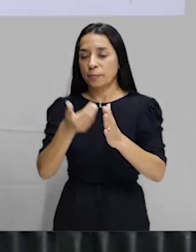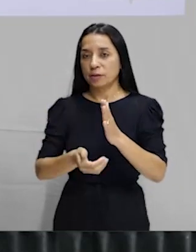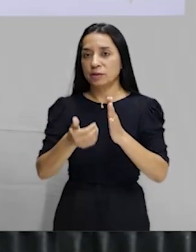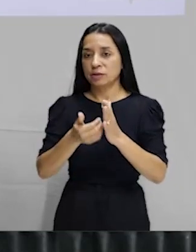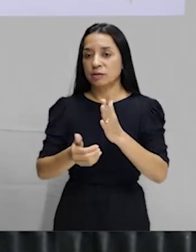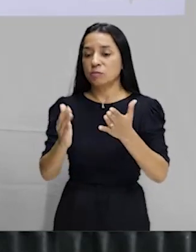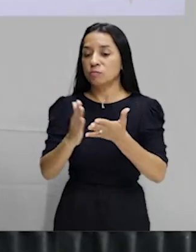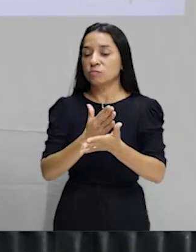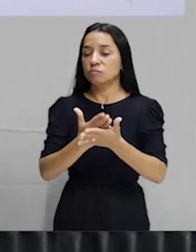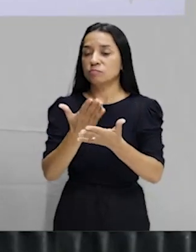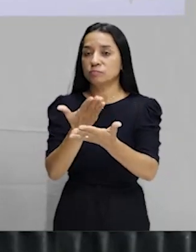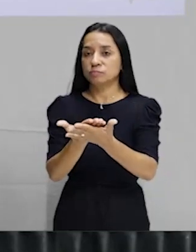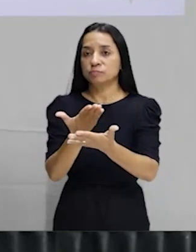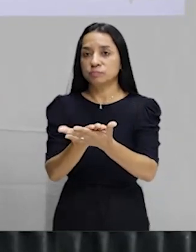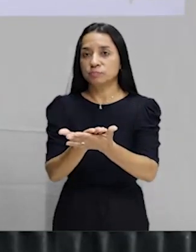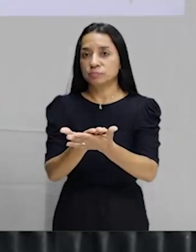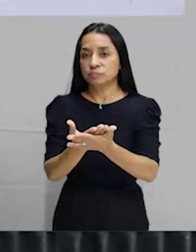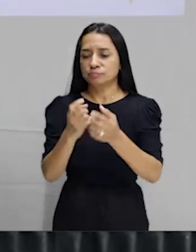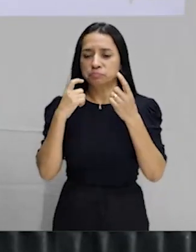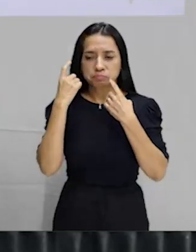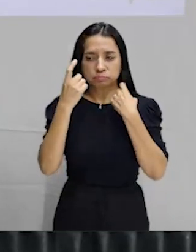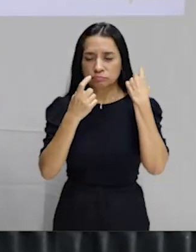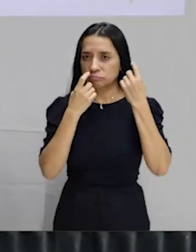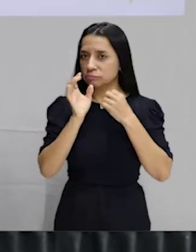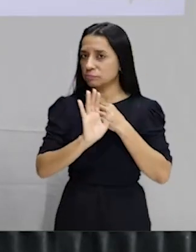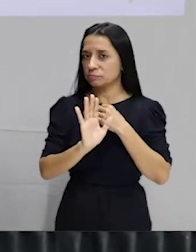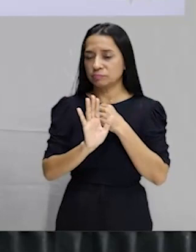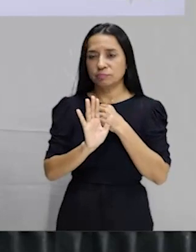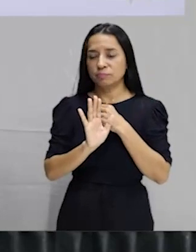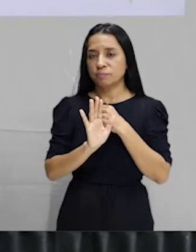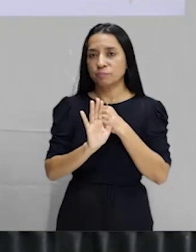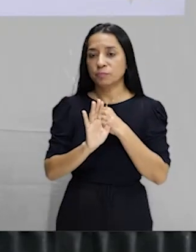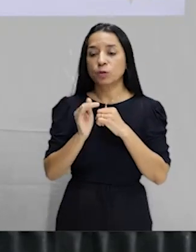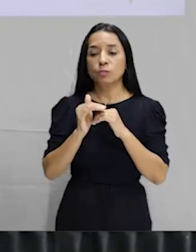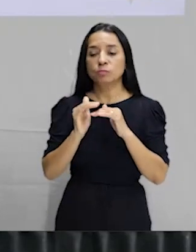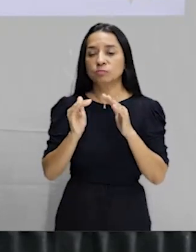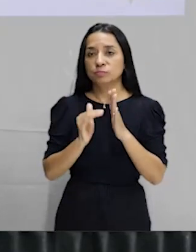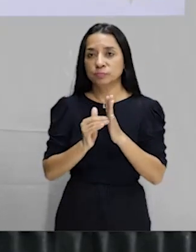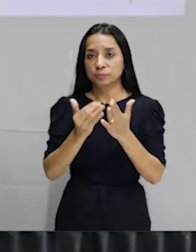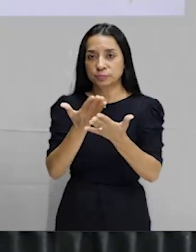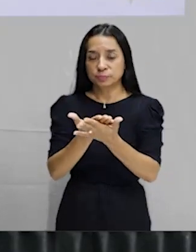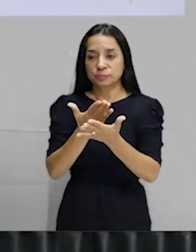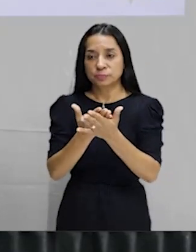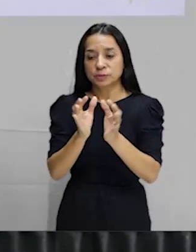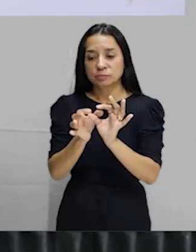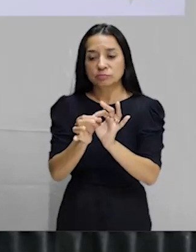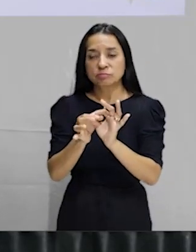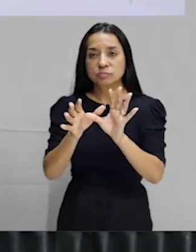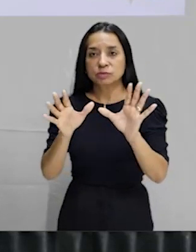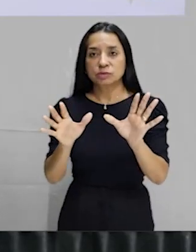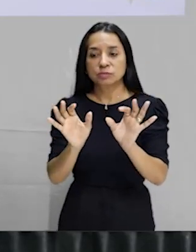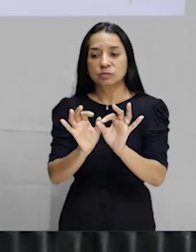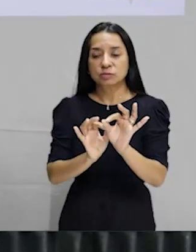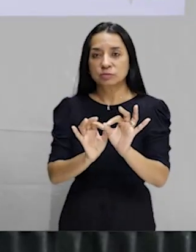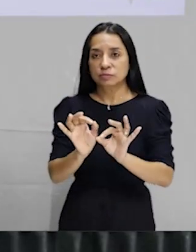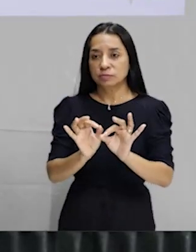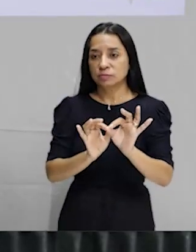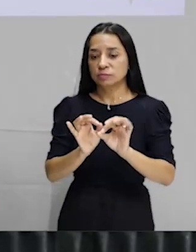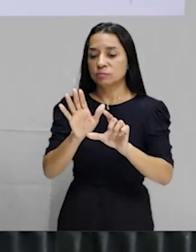perdeu alguma aula, não te preocupa. Todas as aulas estão disponíveis para você no nosso canal